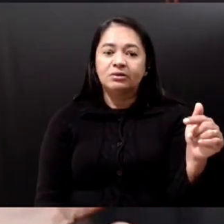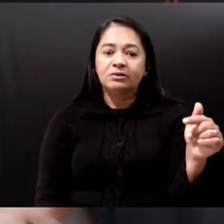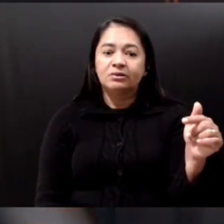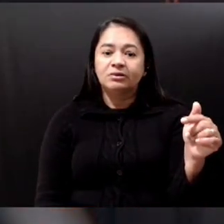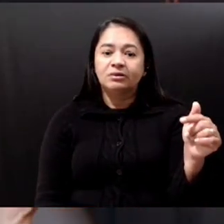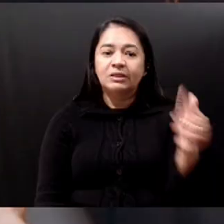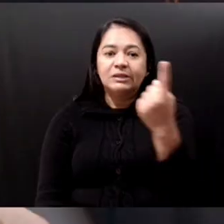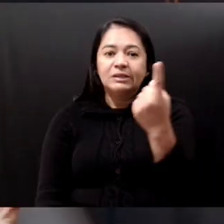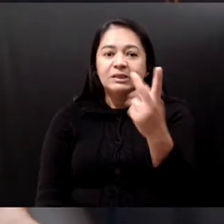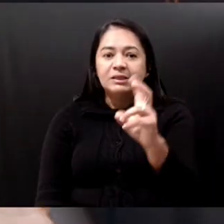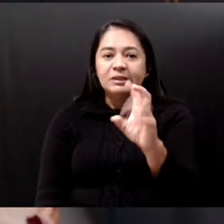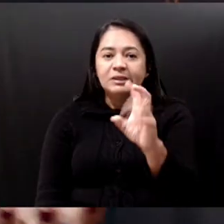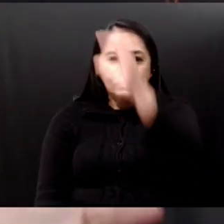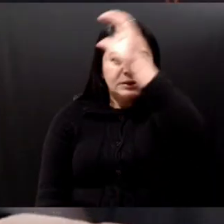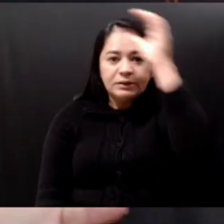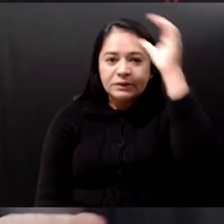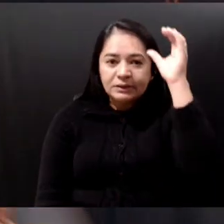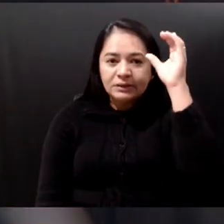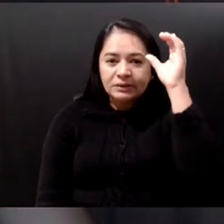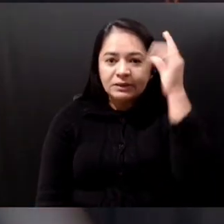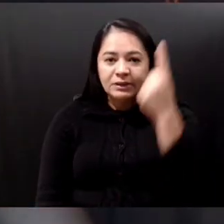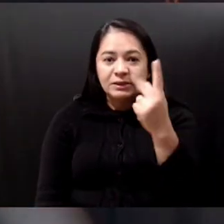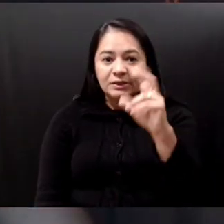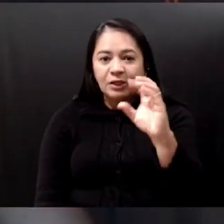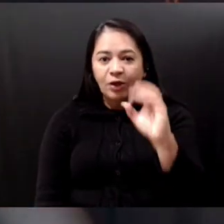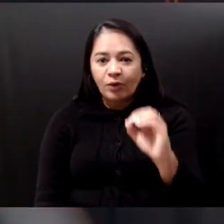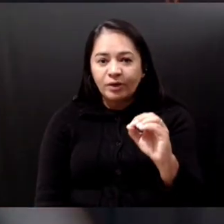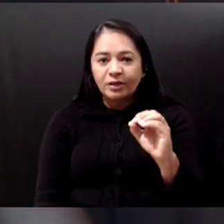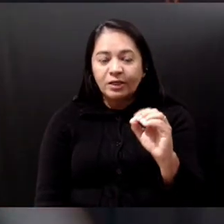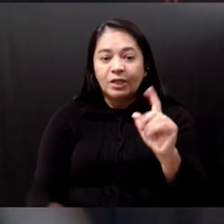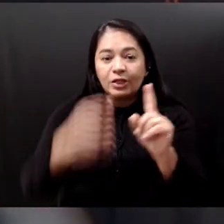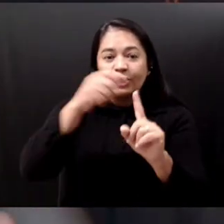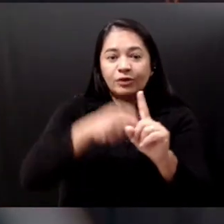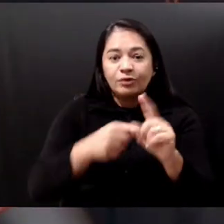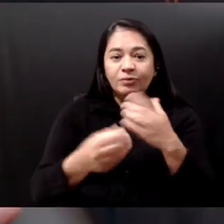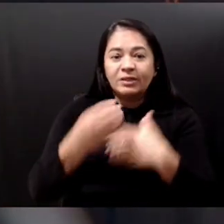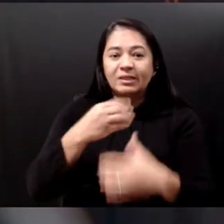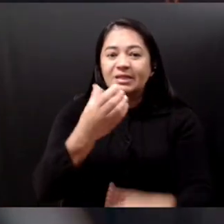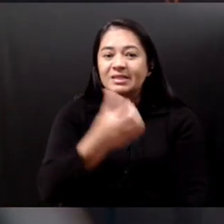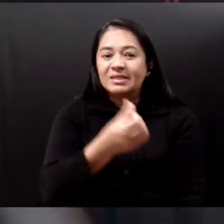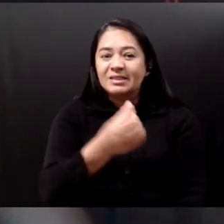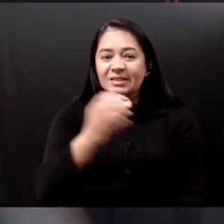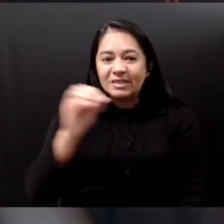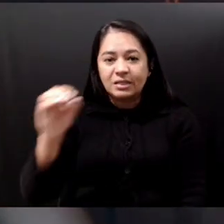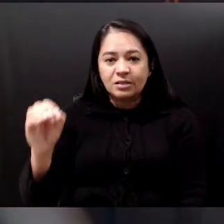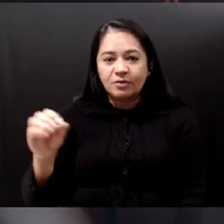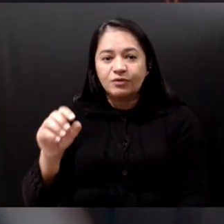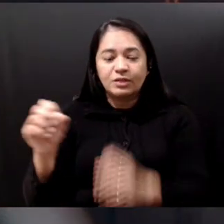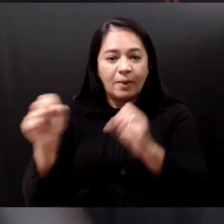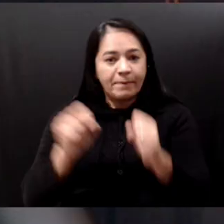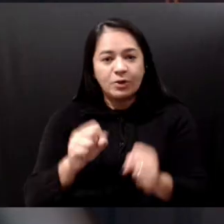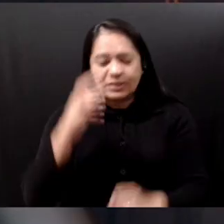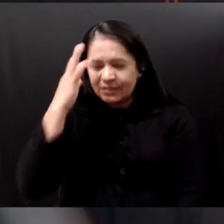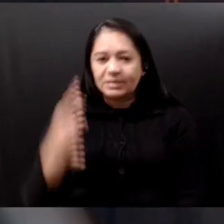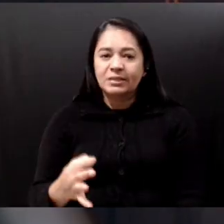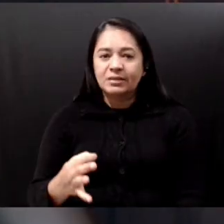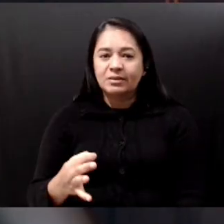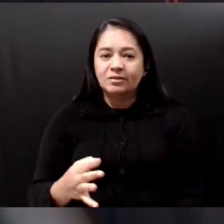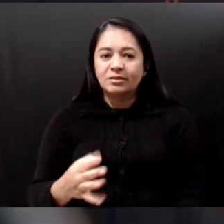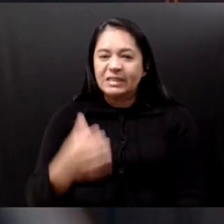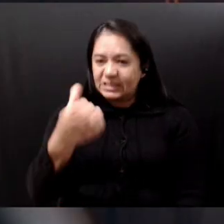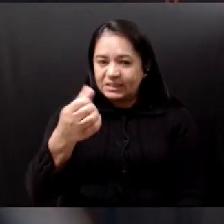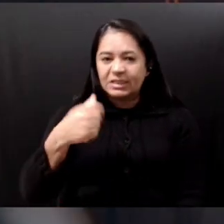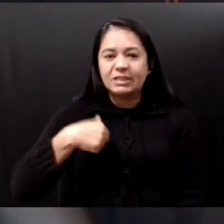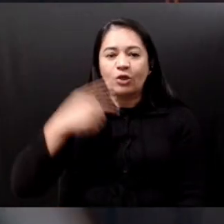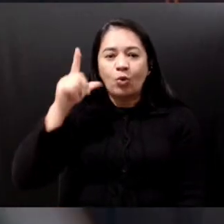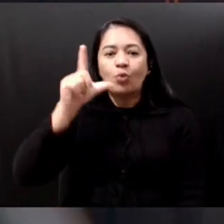clientes. 150 clientes no mês dá 600 clientes. Você pode ter certeza, 6 eu fecho. Então,